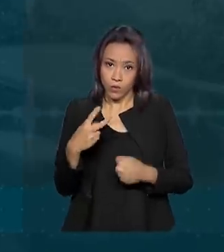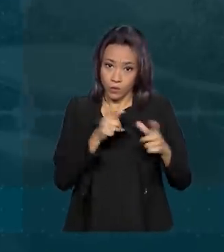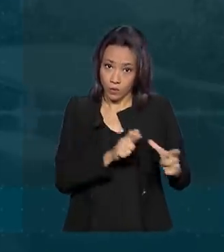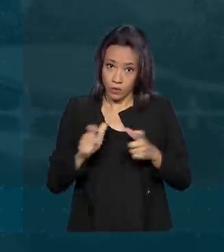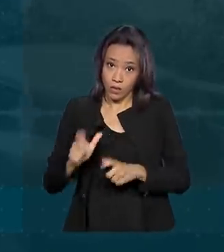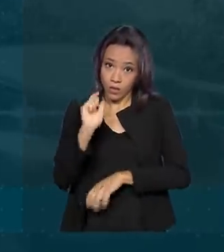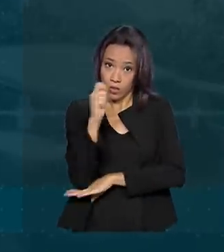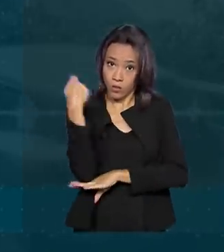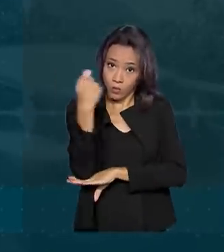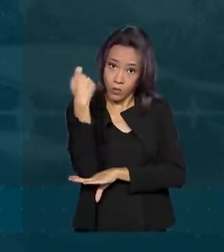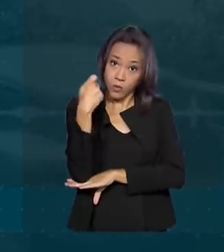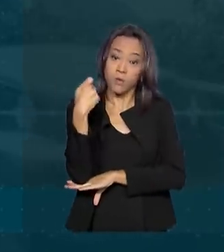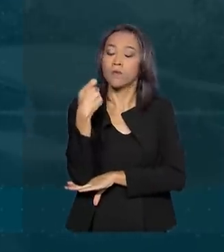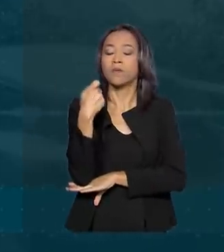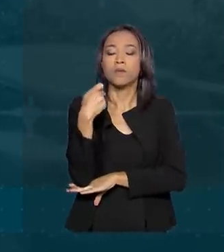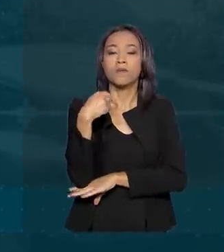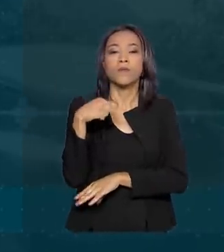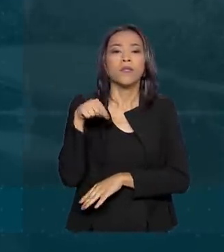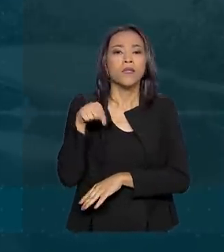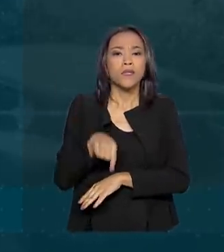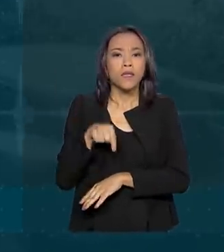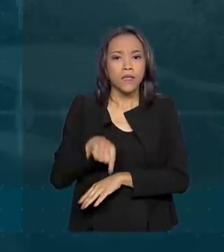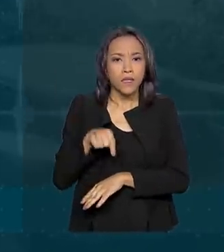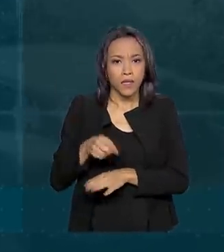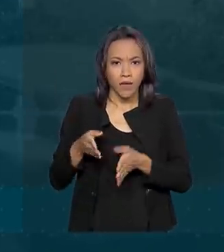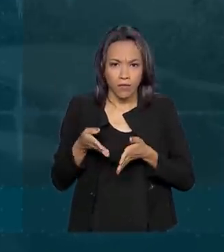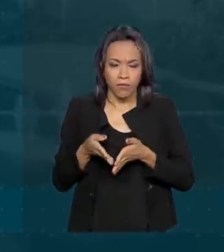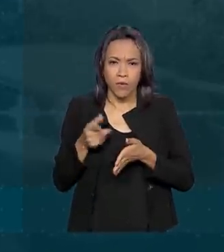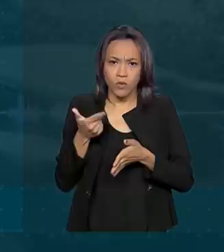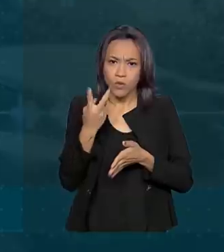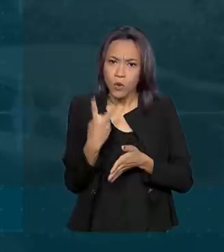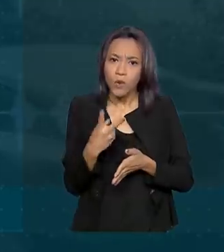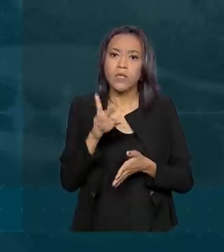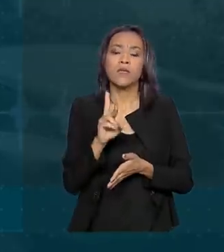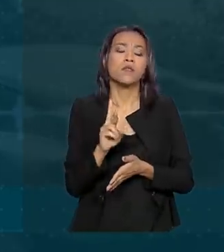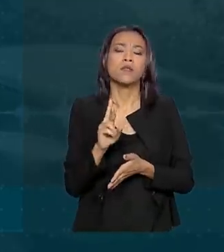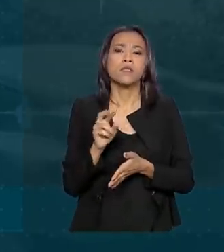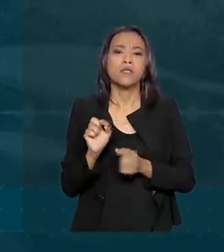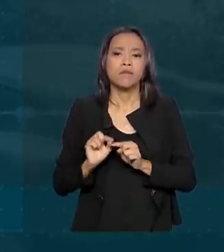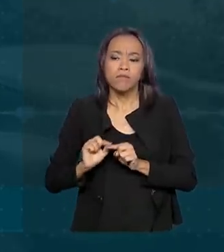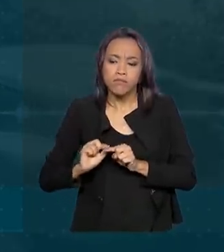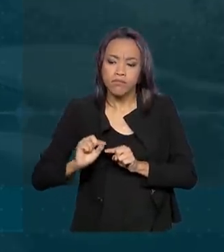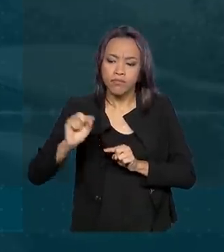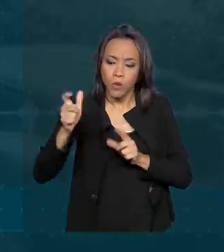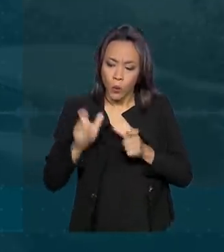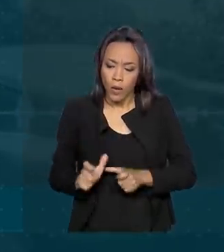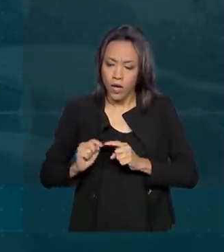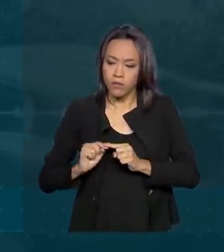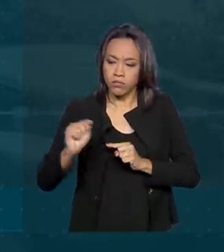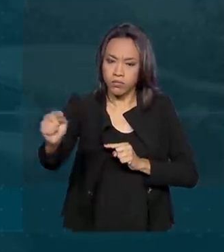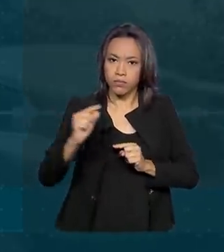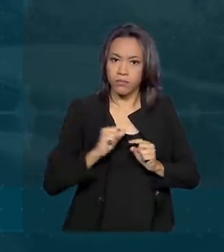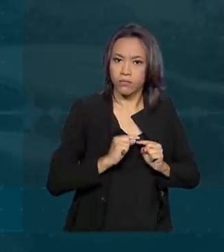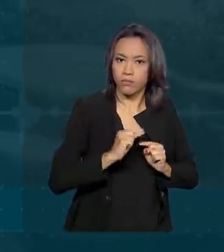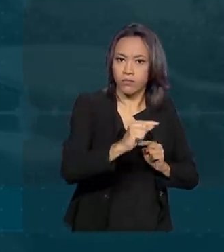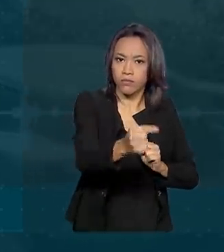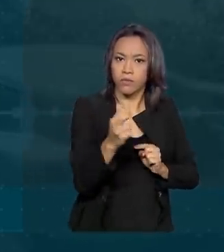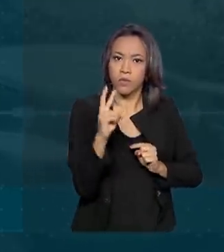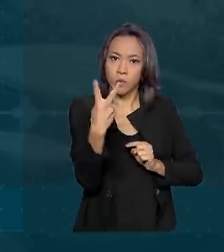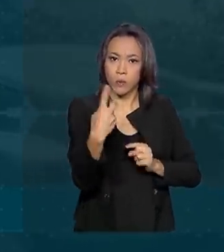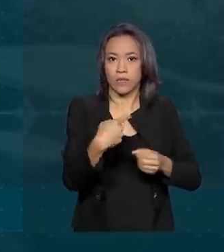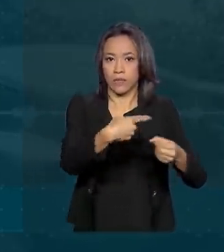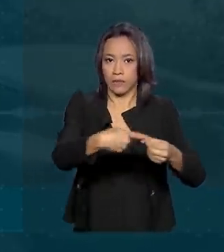agronegócio, atendem o oeste do Rio Grande do Sul, que é o ramal de Cruz Alto e o ramal de Uruguaiana. A gente liga essas duas cidades